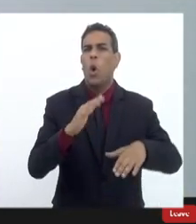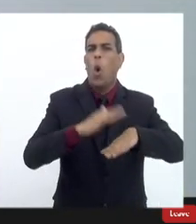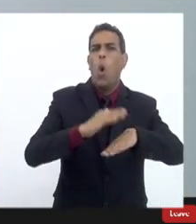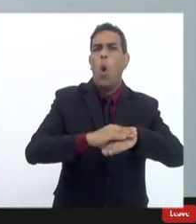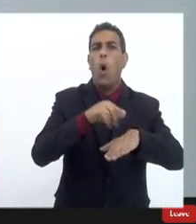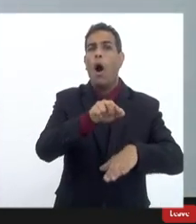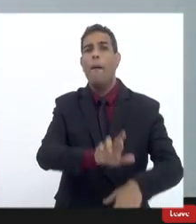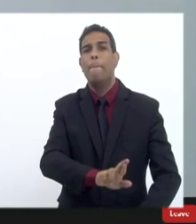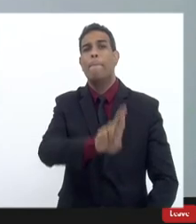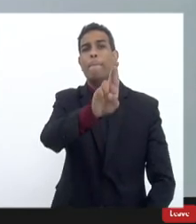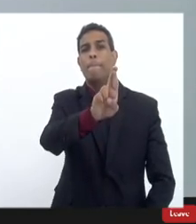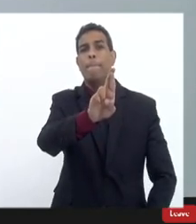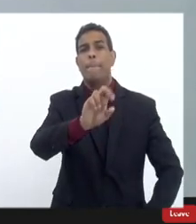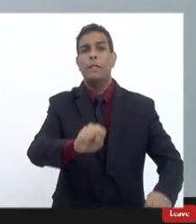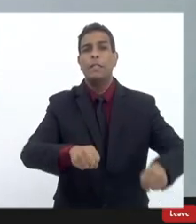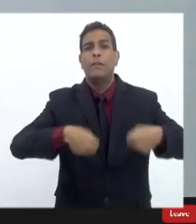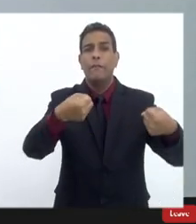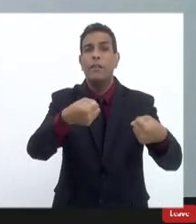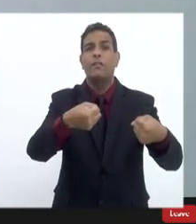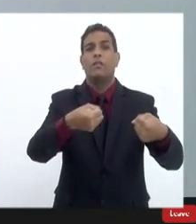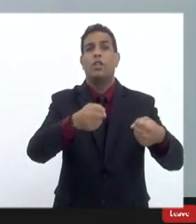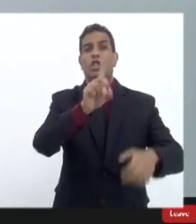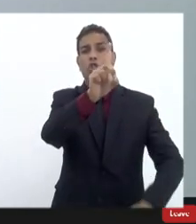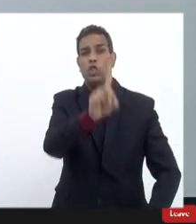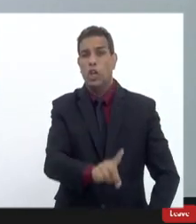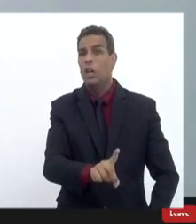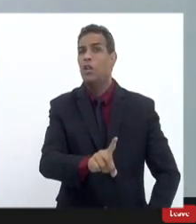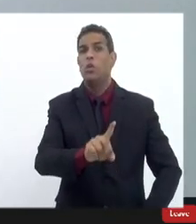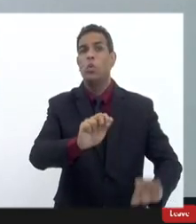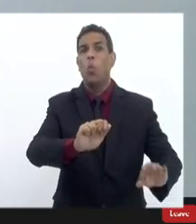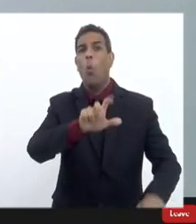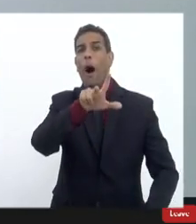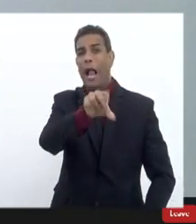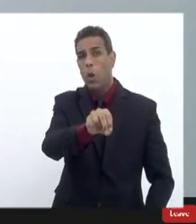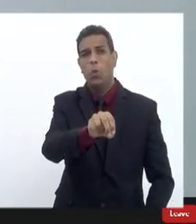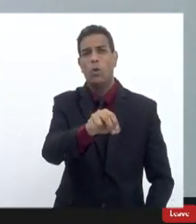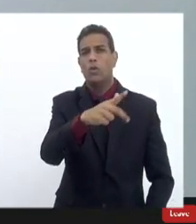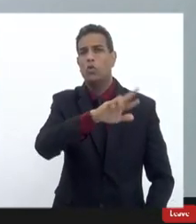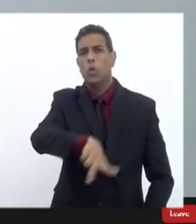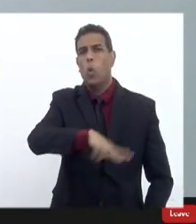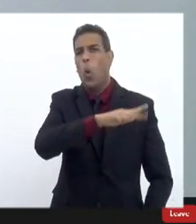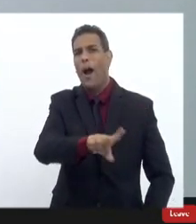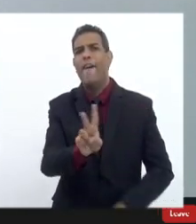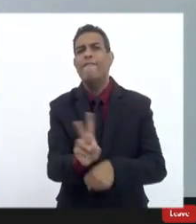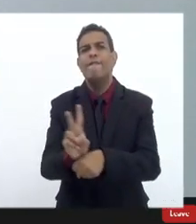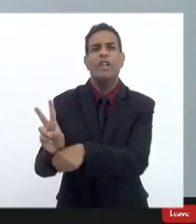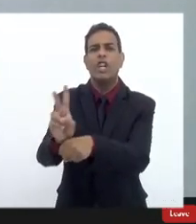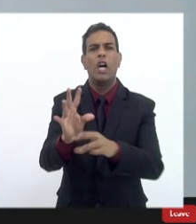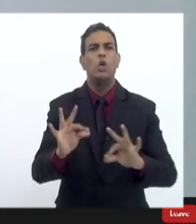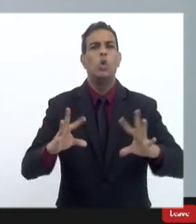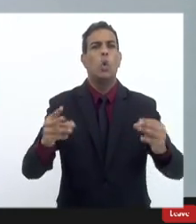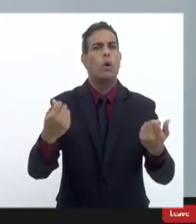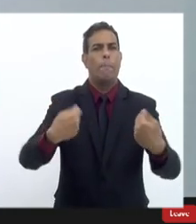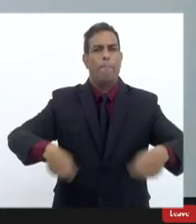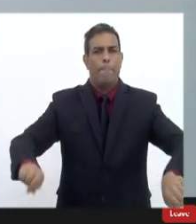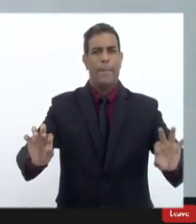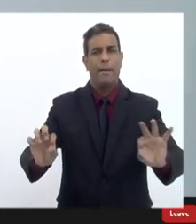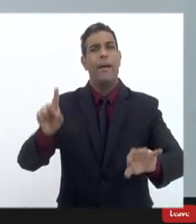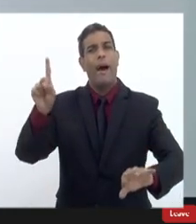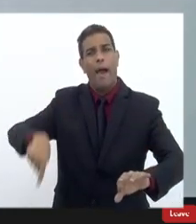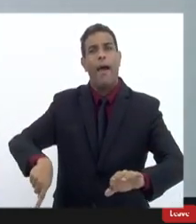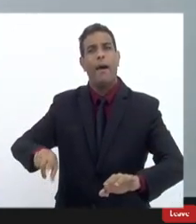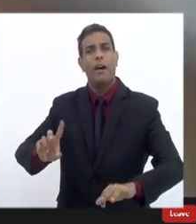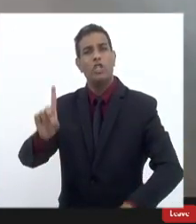Grêmio é representar e defender os direitos e interesses estudantis, né? Então, pedimos também uma atenção no que diz respeito a isso mais uma vez, que já foi